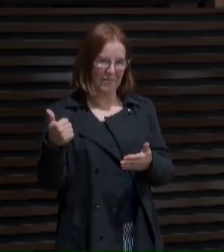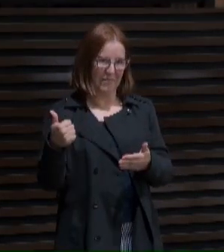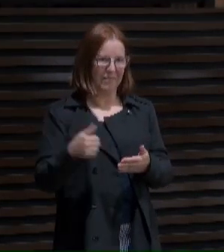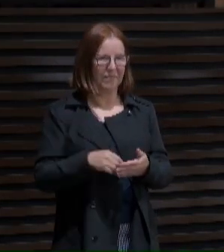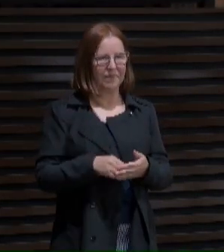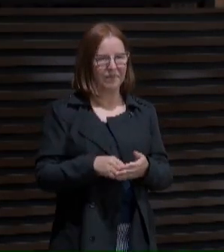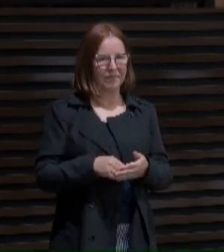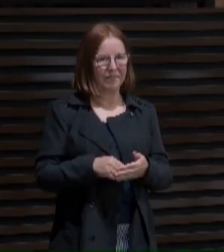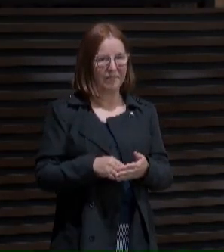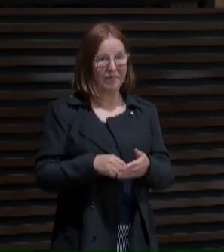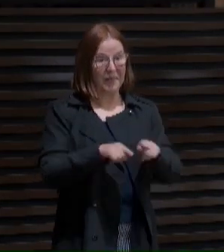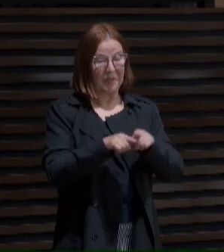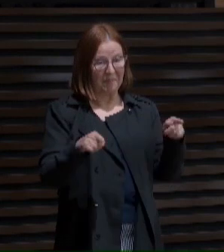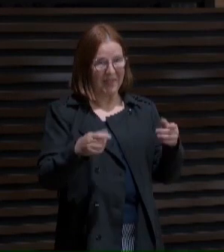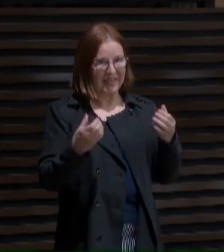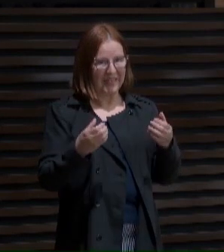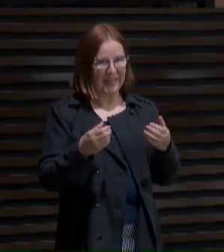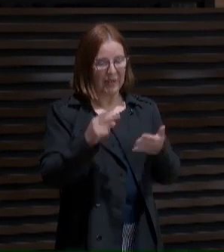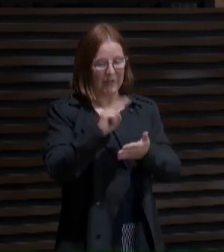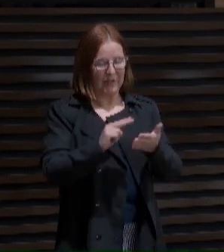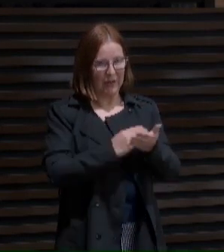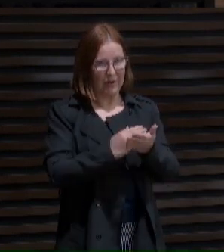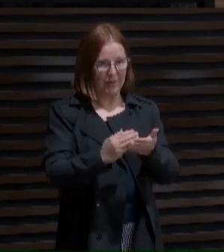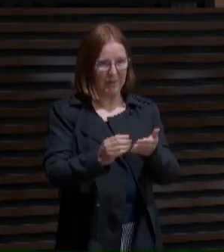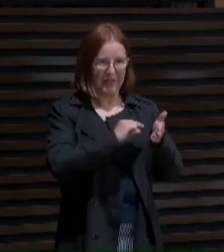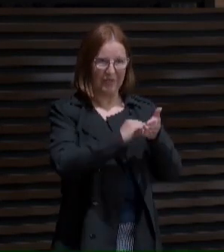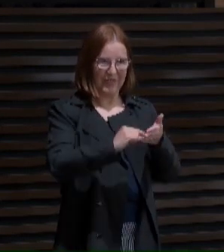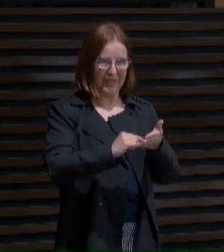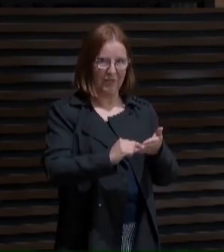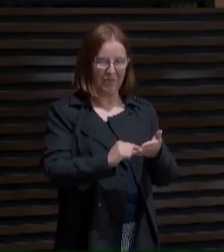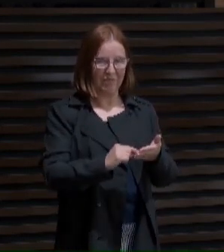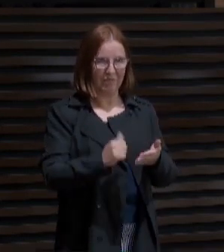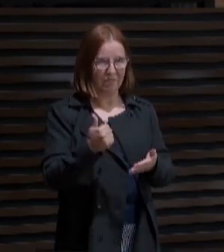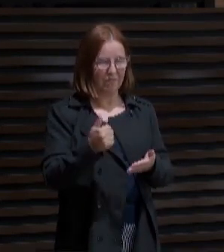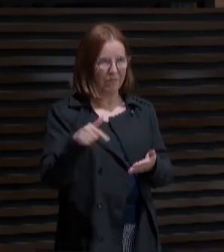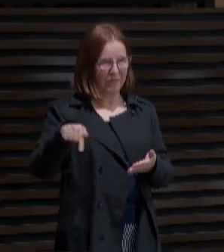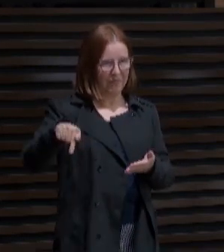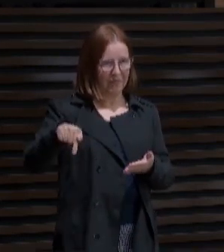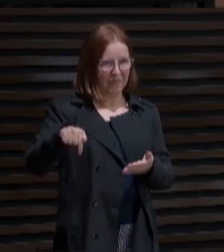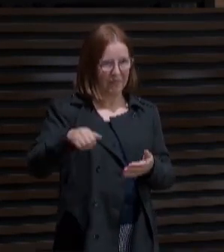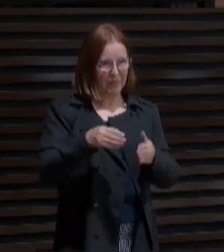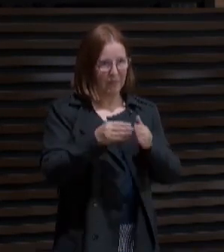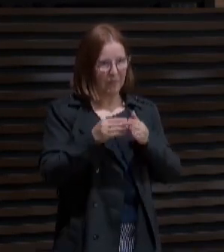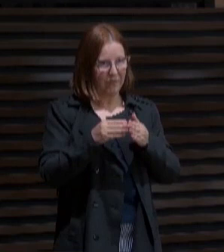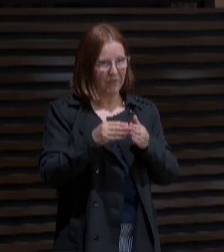Mas eu gostaria de ler a partir do 17. A dona Ruth pode ler para